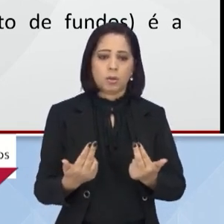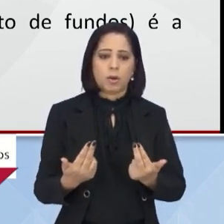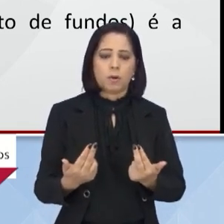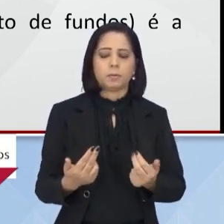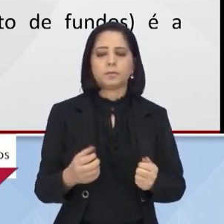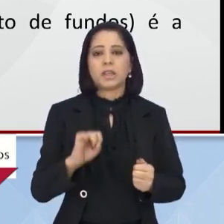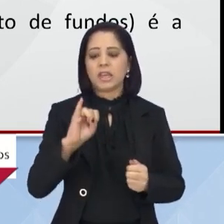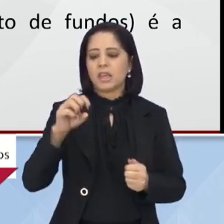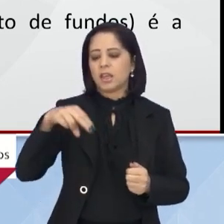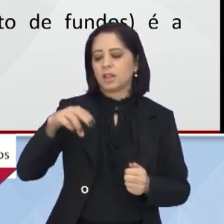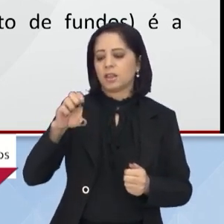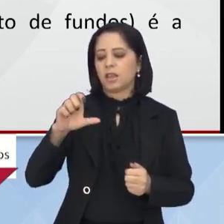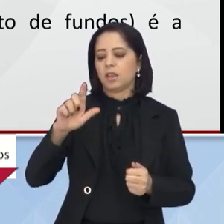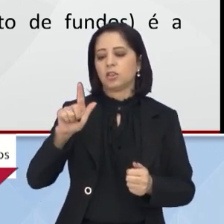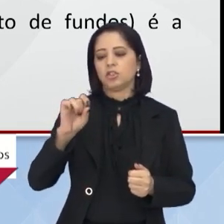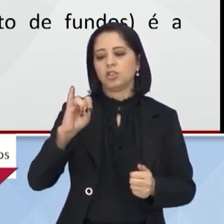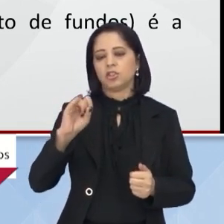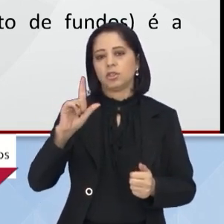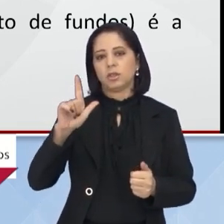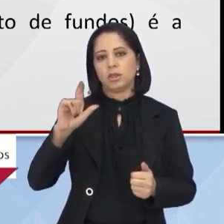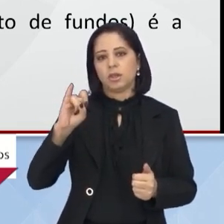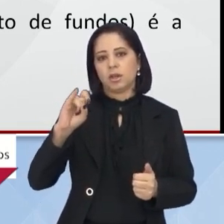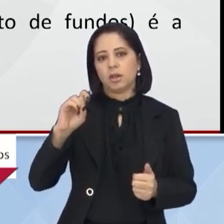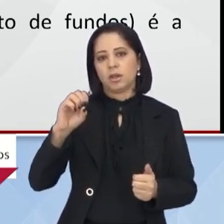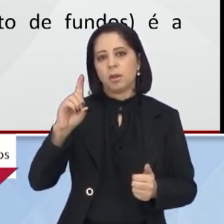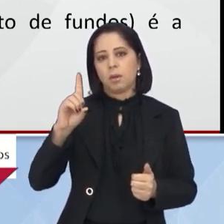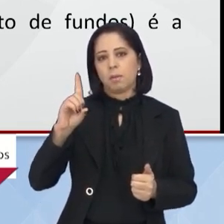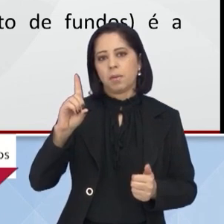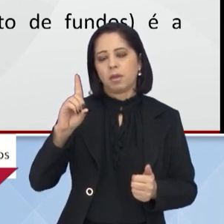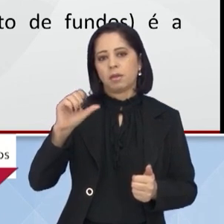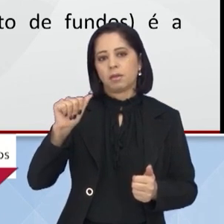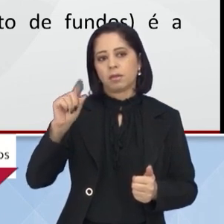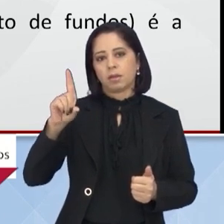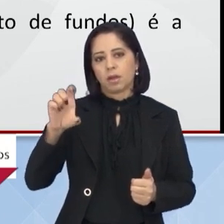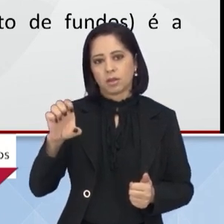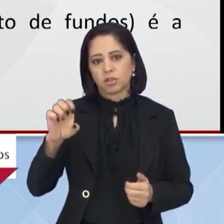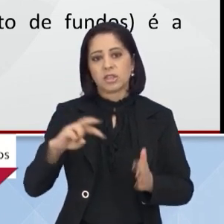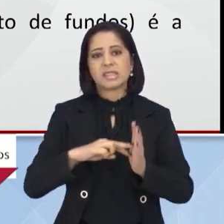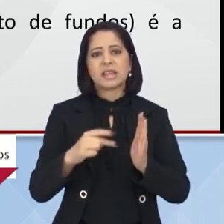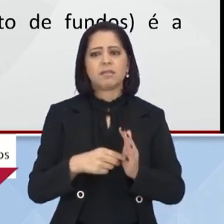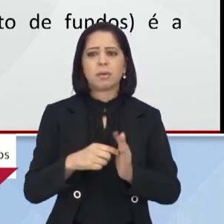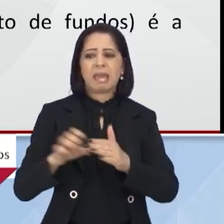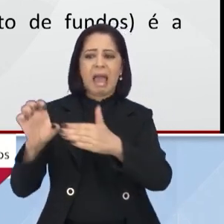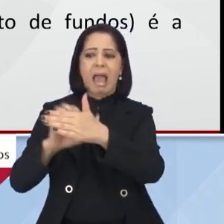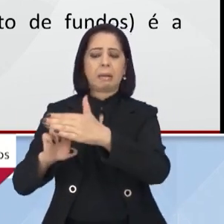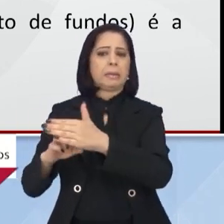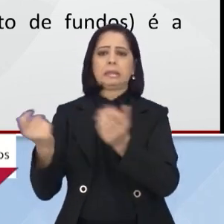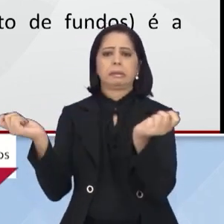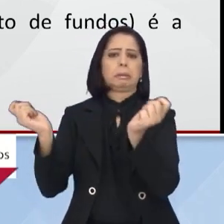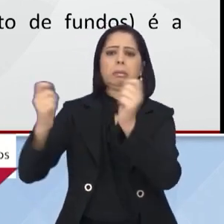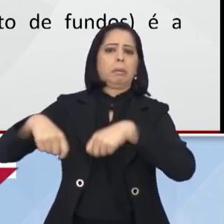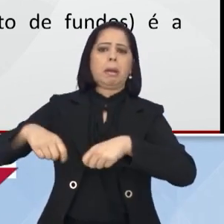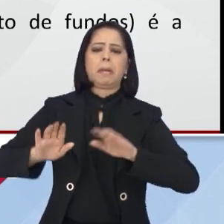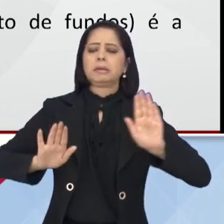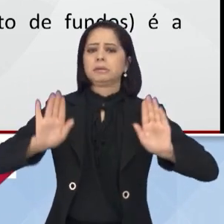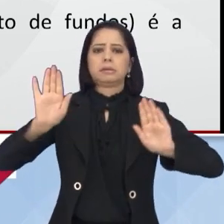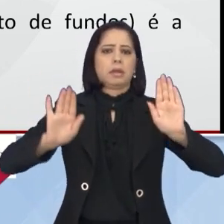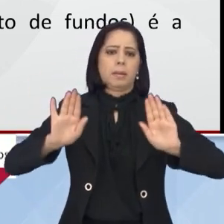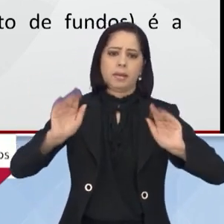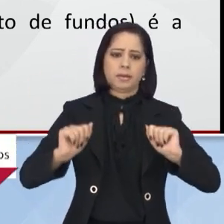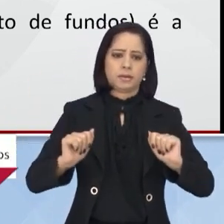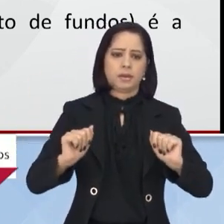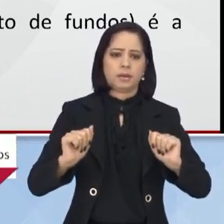casos em que há inviabilidade de competição então não há que se falar por exemplo é diferente da dispensa em que a lei